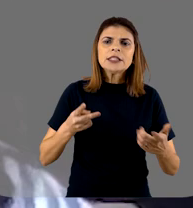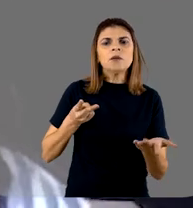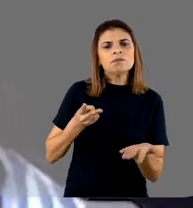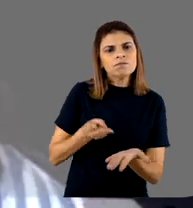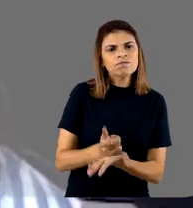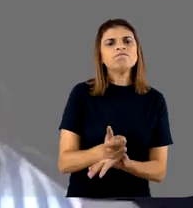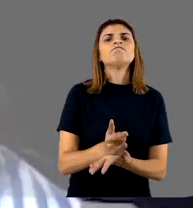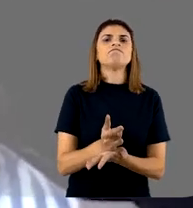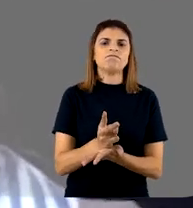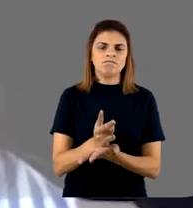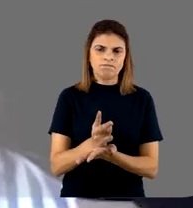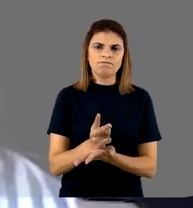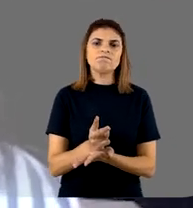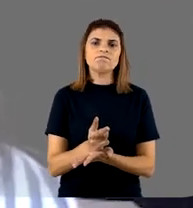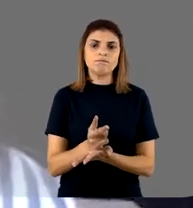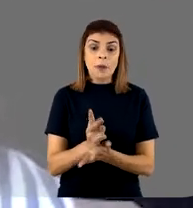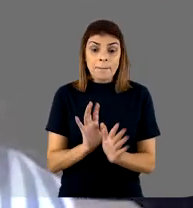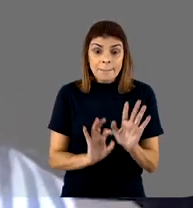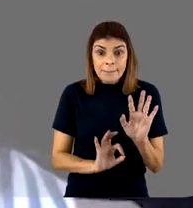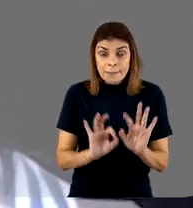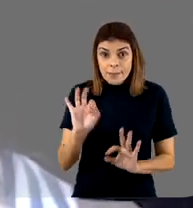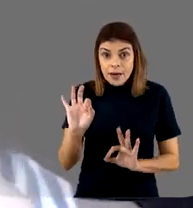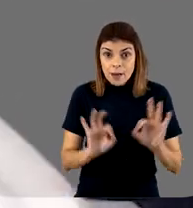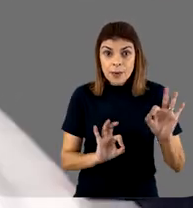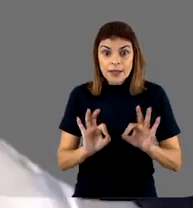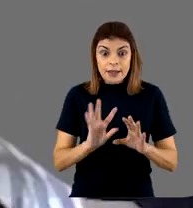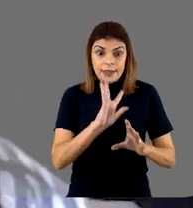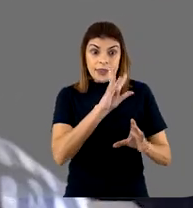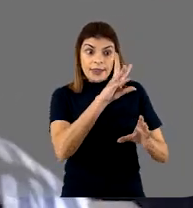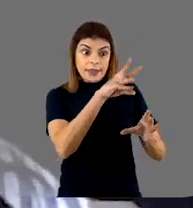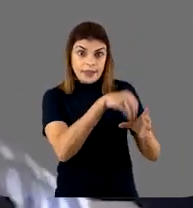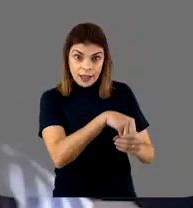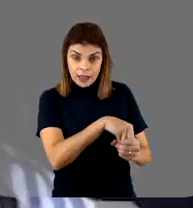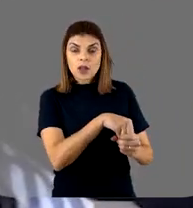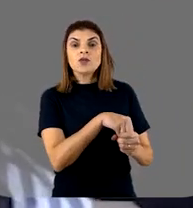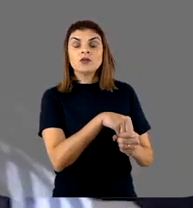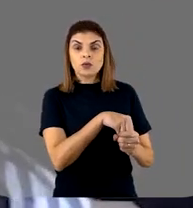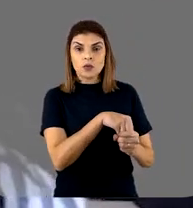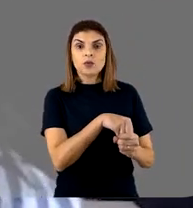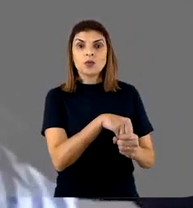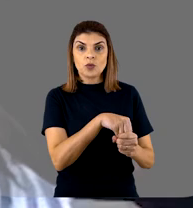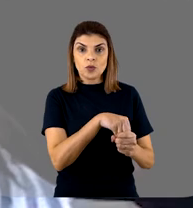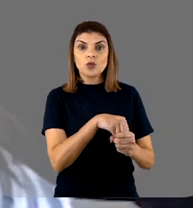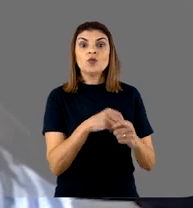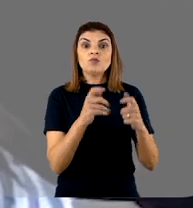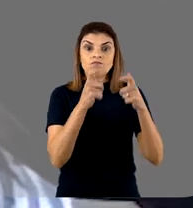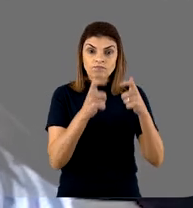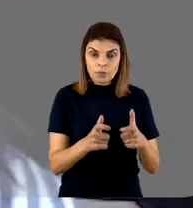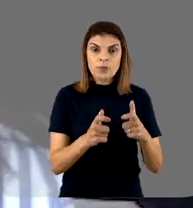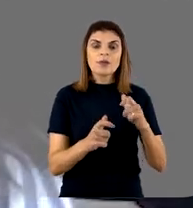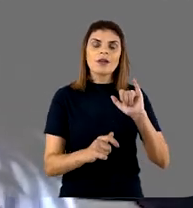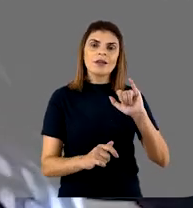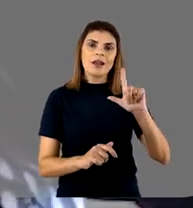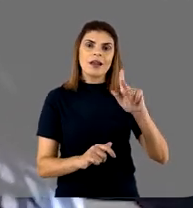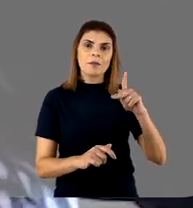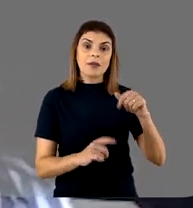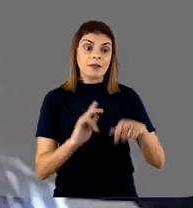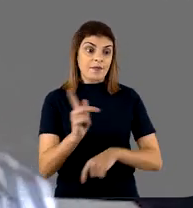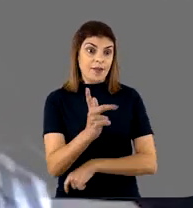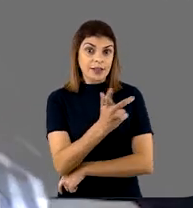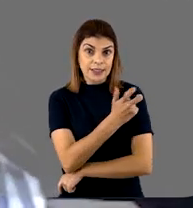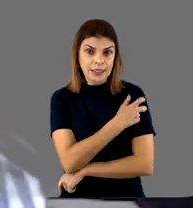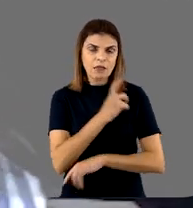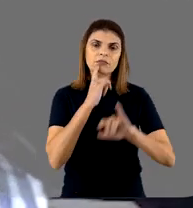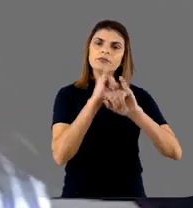precisam ser mantidos então eh a preparação interna eh da numa irpi